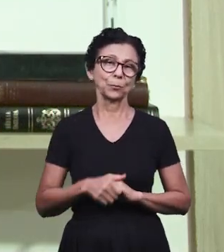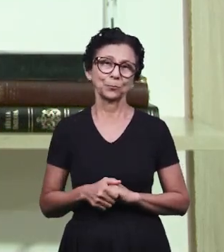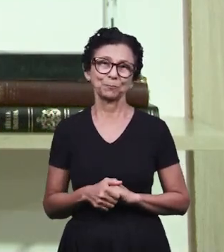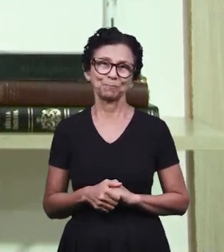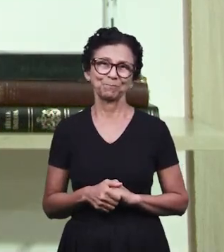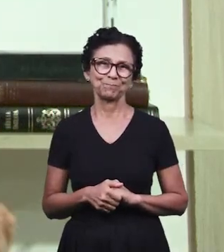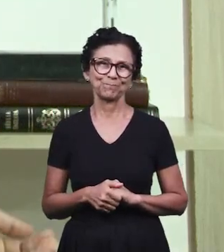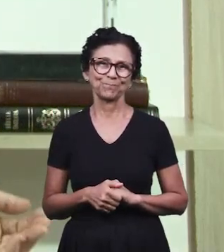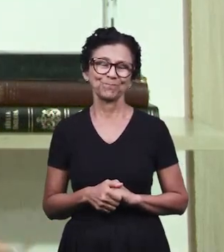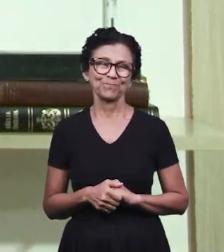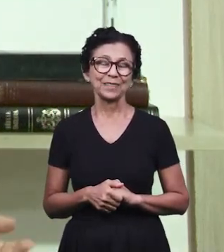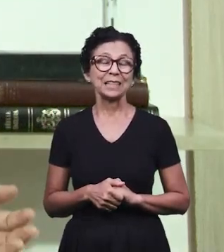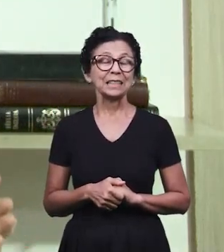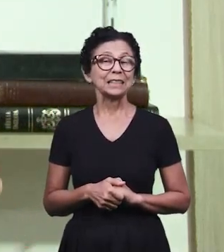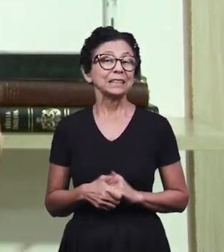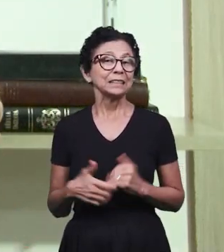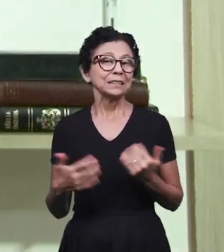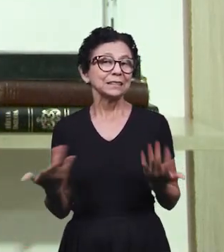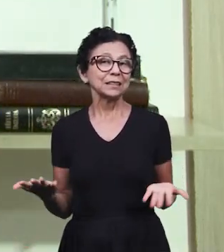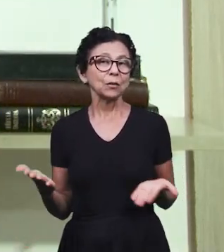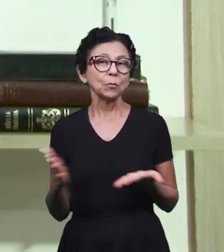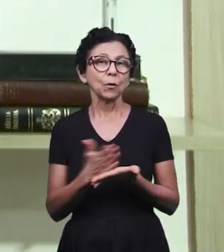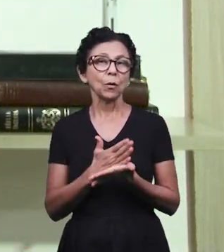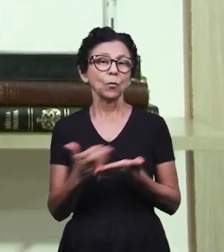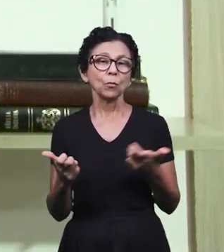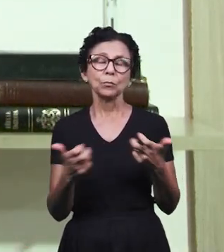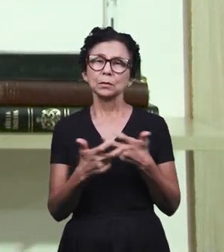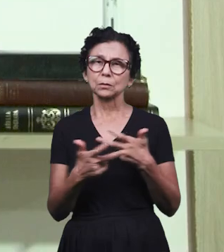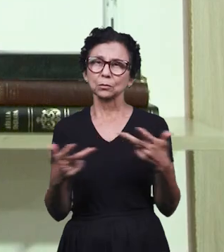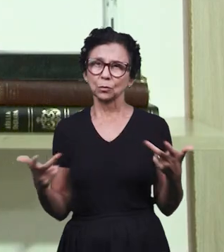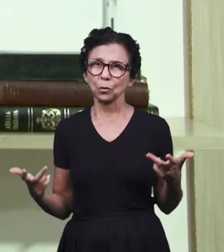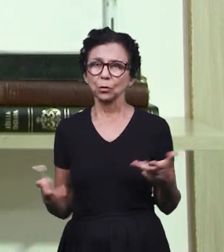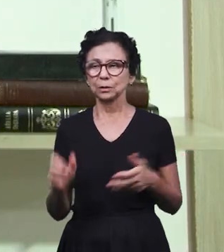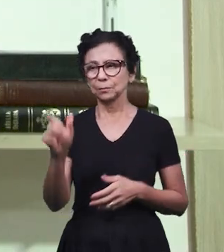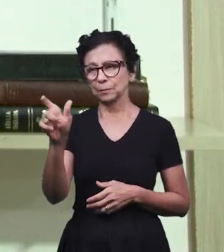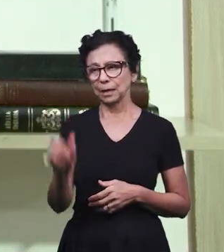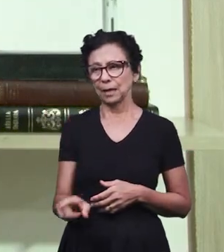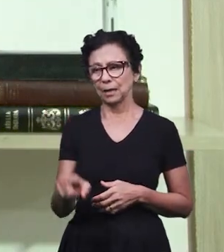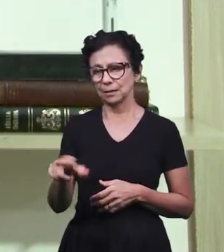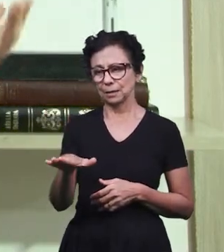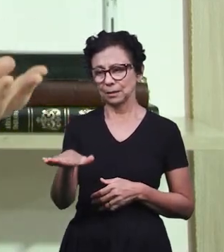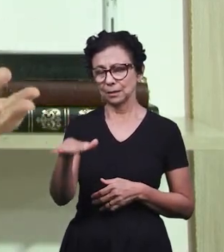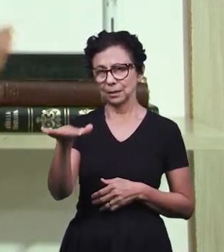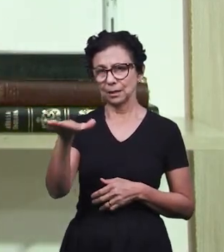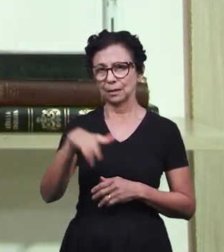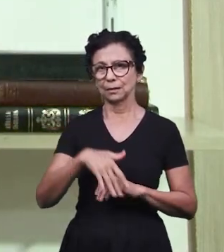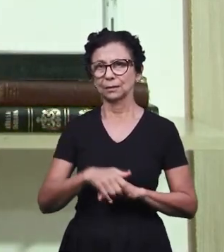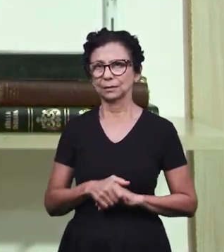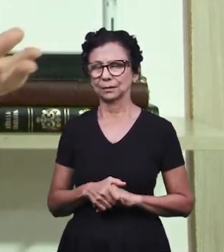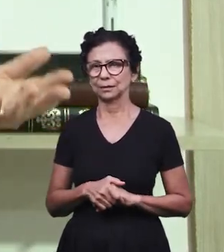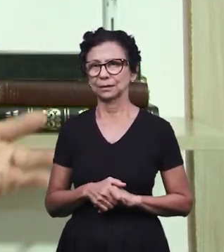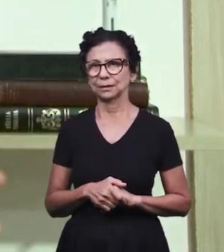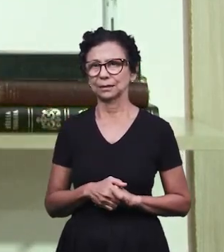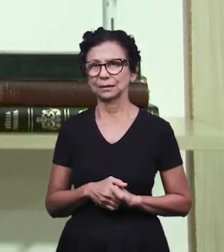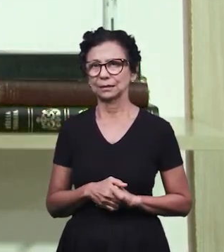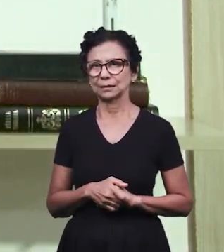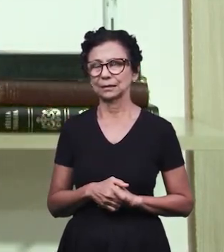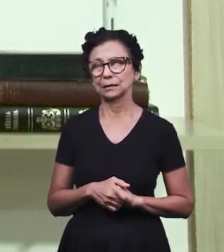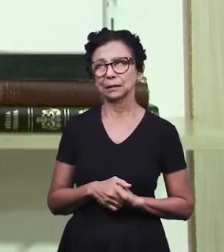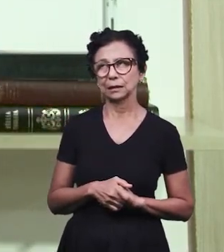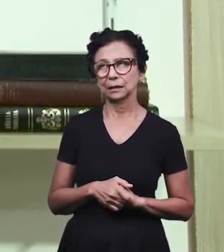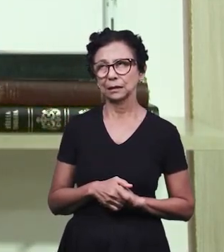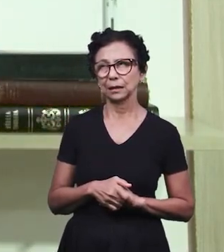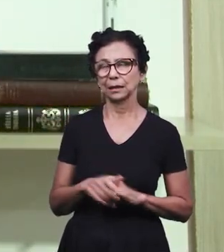algumas coisas que para ela funcionam diferente do que os seus pares, por exemplo, na